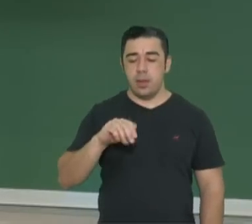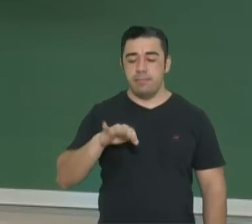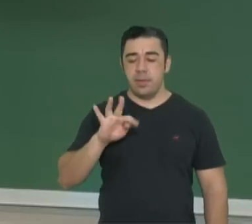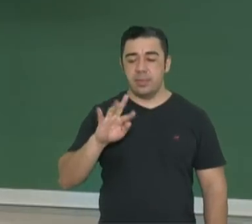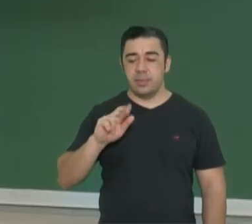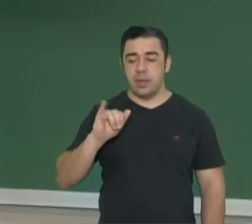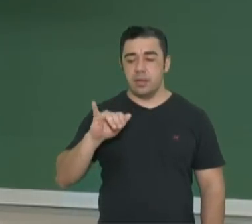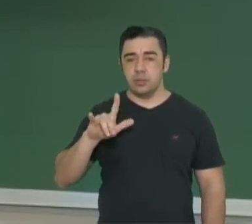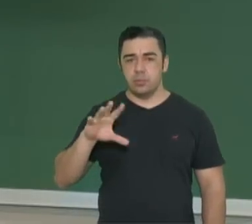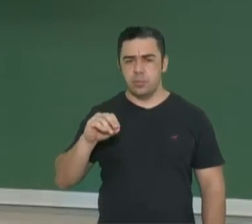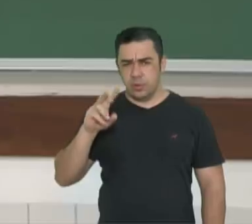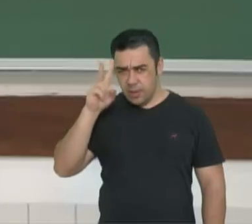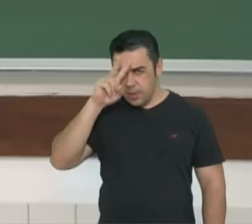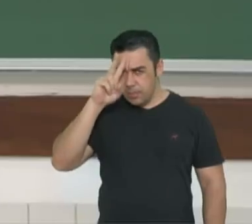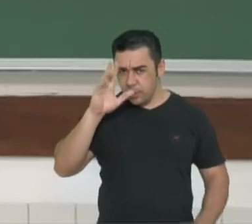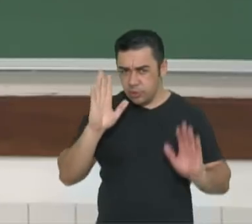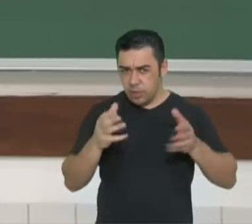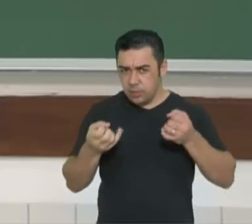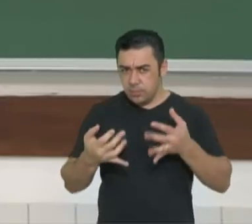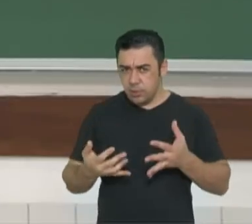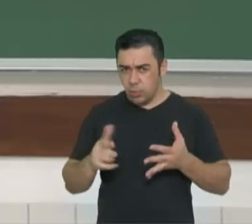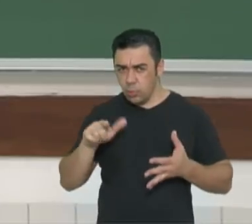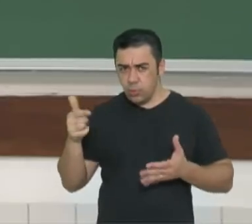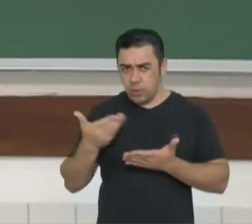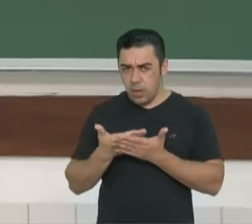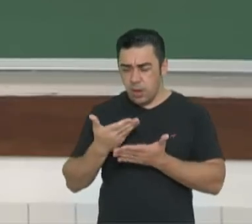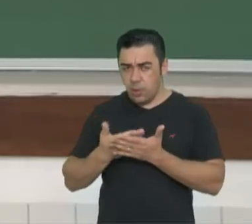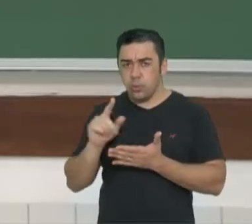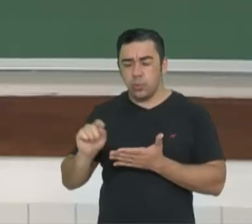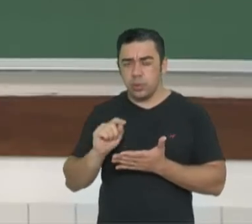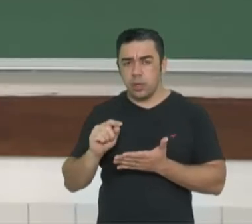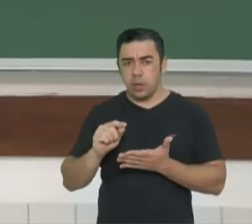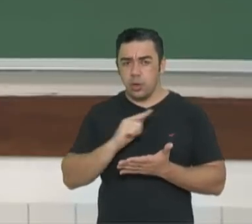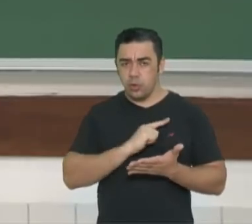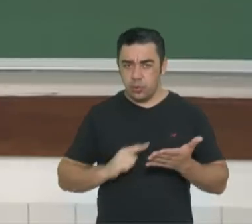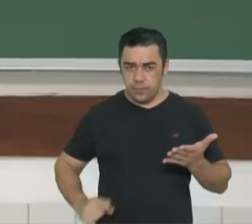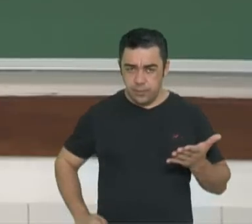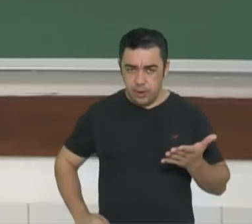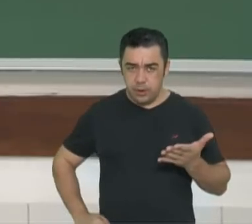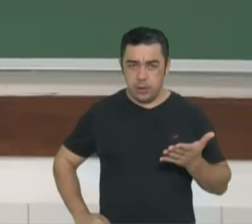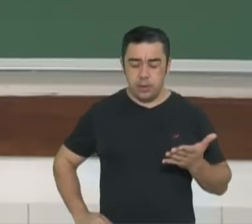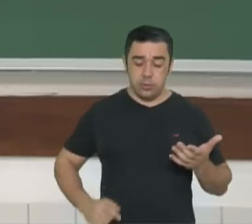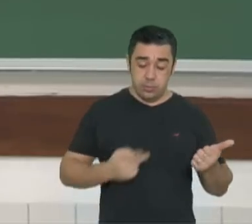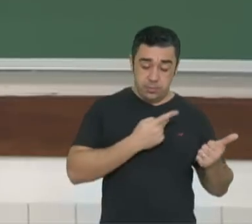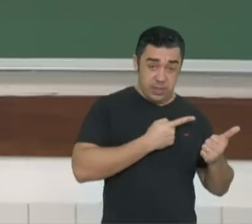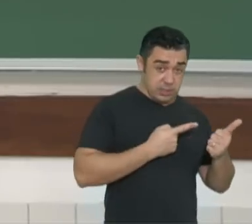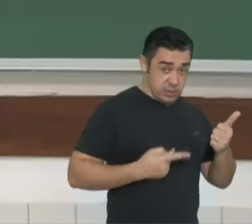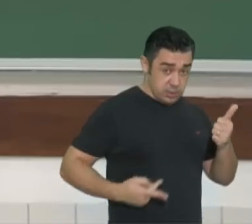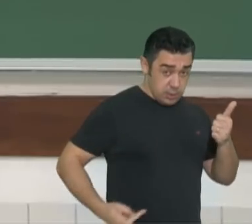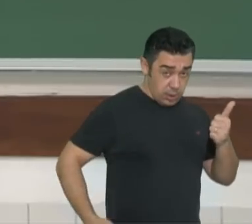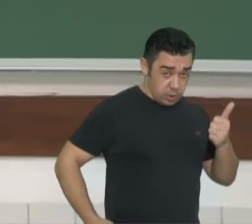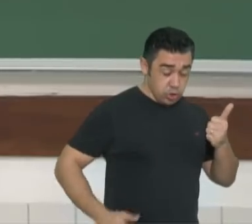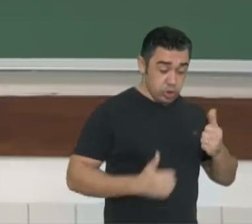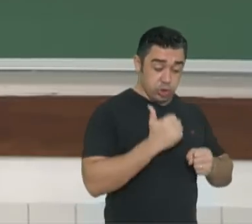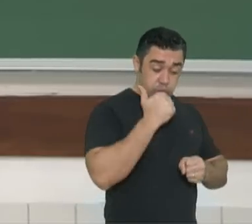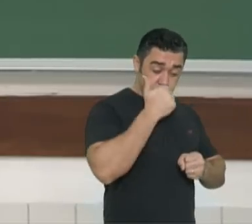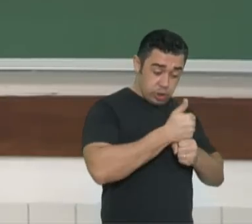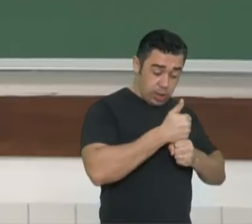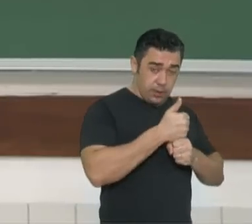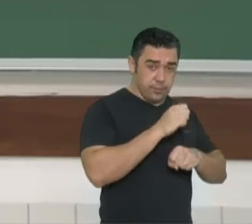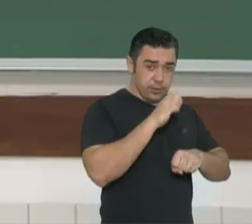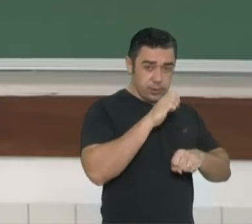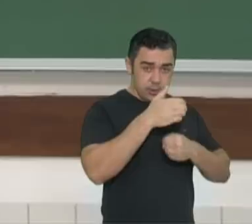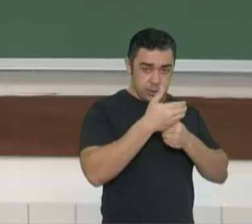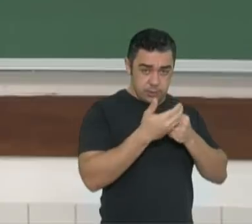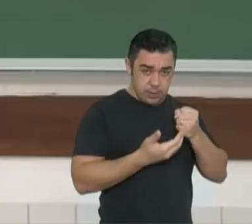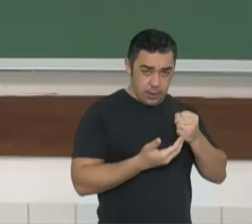parlamentarismo. A gente já falou de parlamentarismo em outras aulas, lembra? Existe o presidente da República, chefe de Estado, mas o